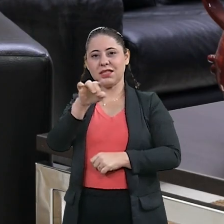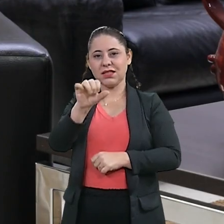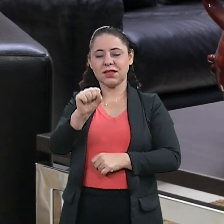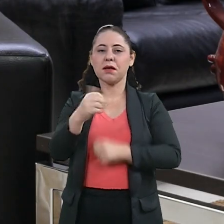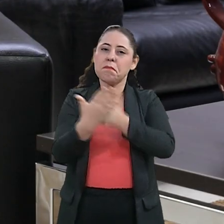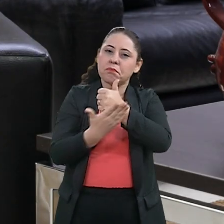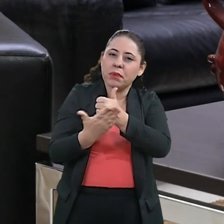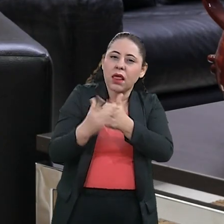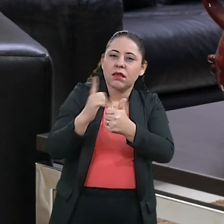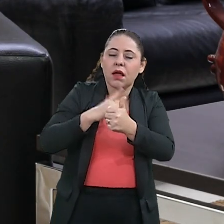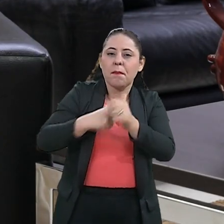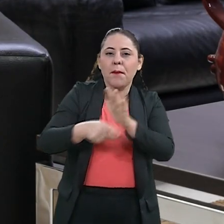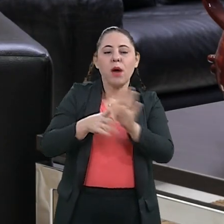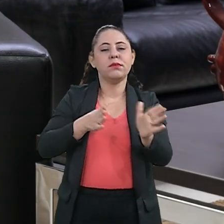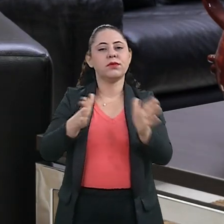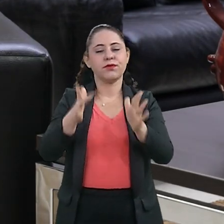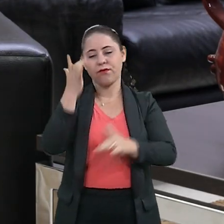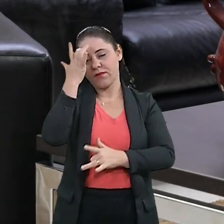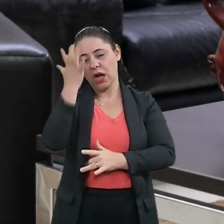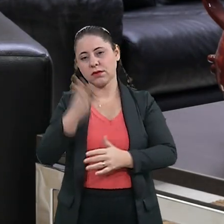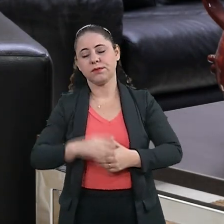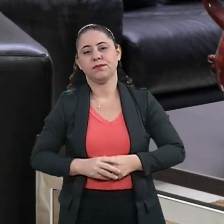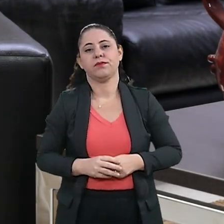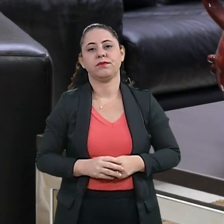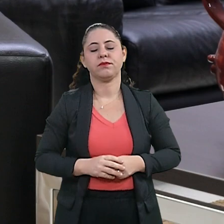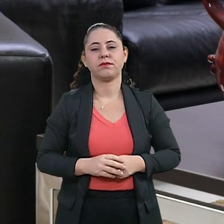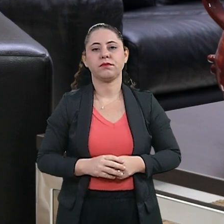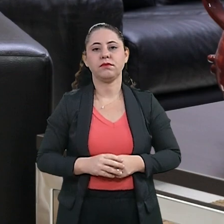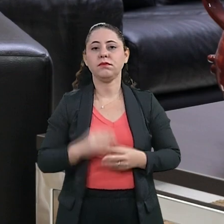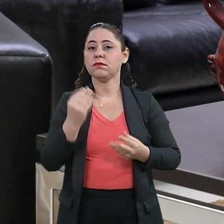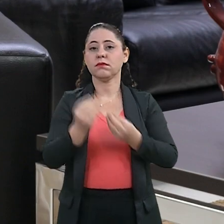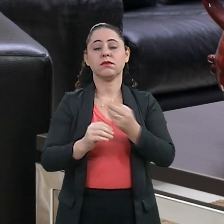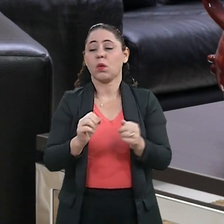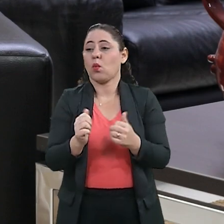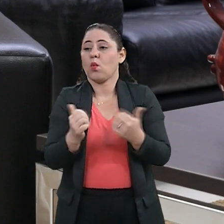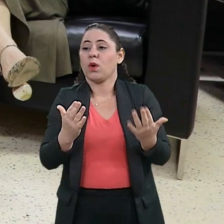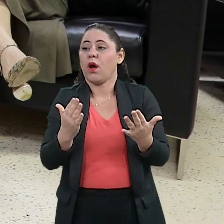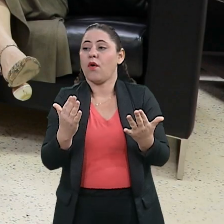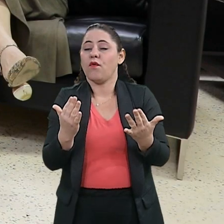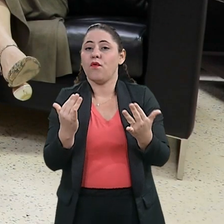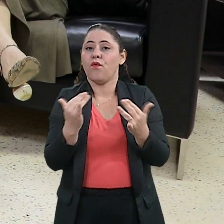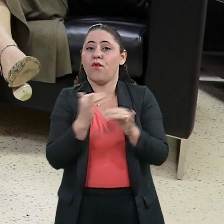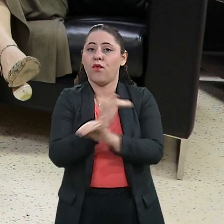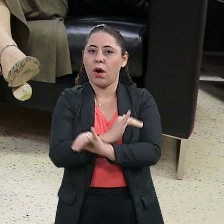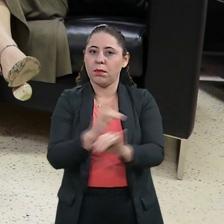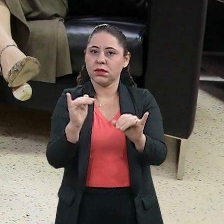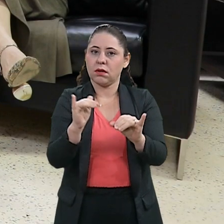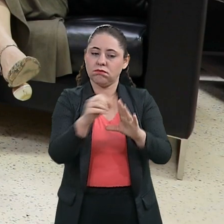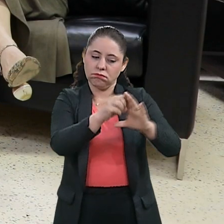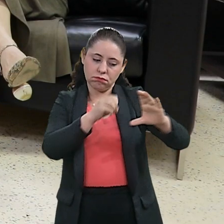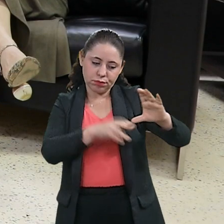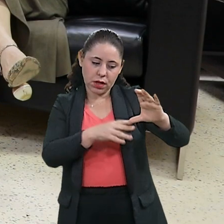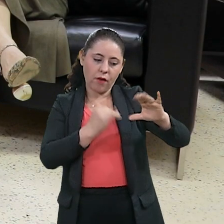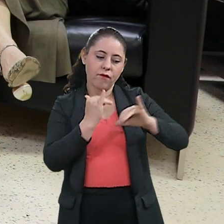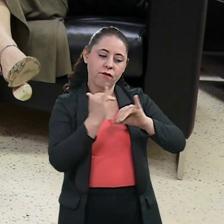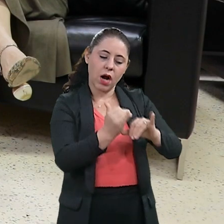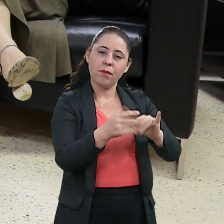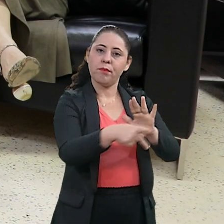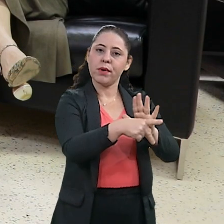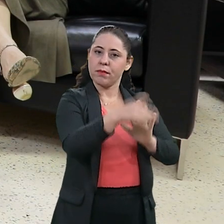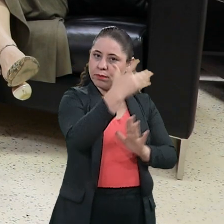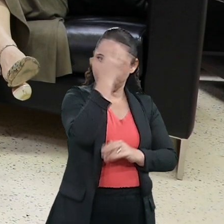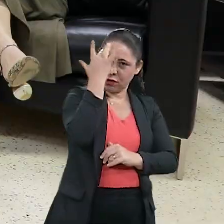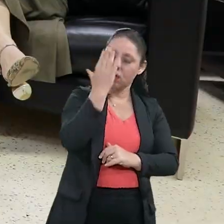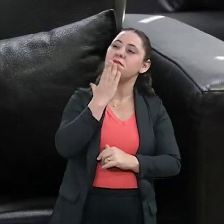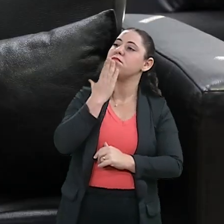de visualizar, bem fácil de acessar. E como e quando as informações são compartilhadas com o